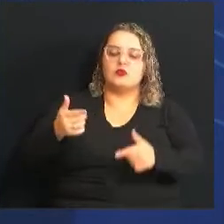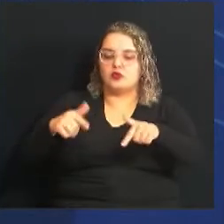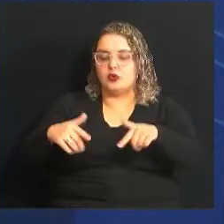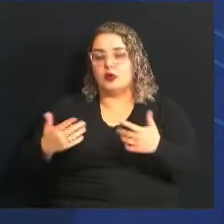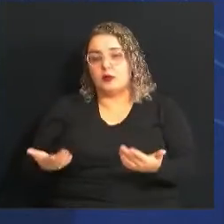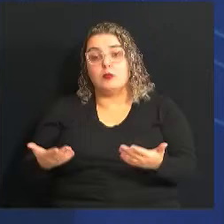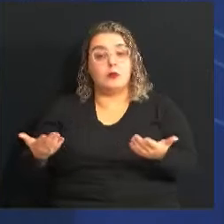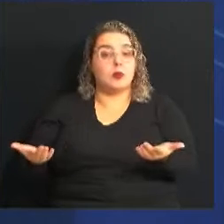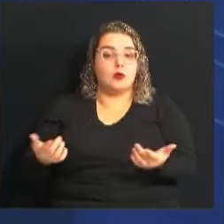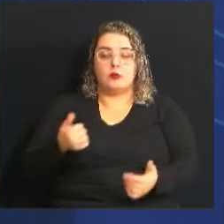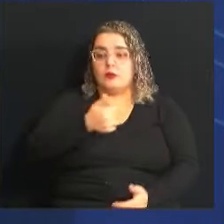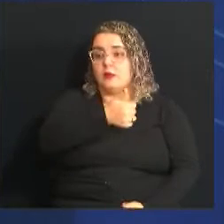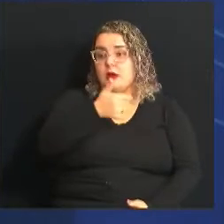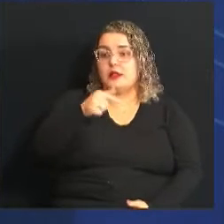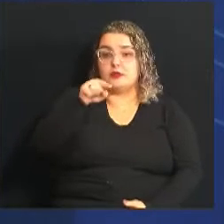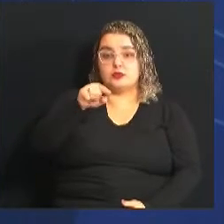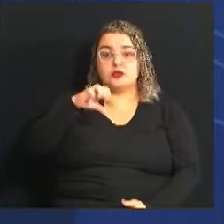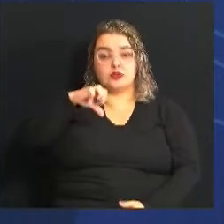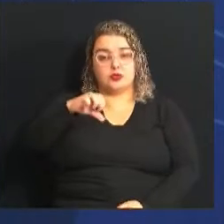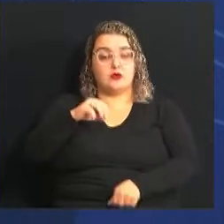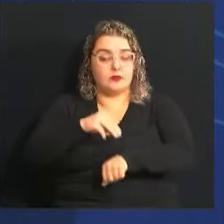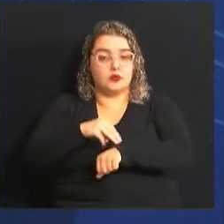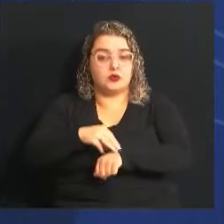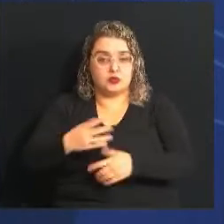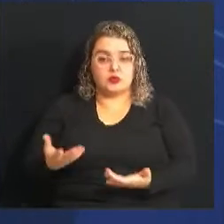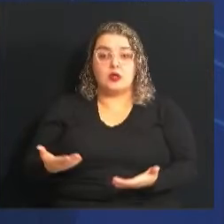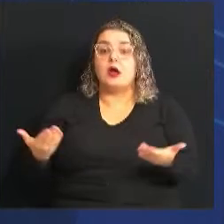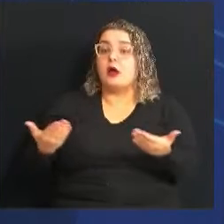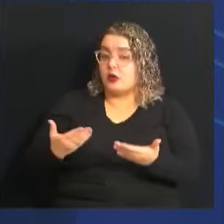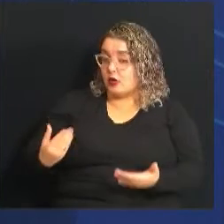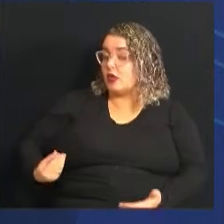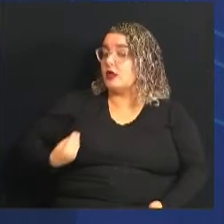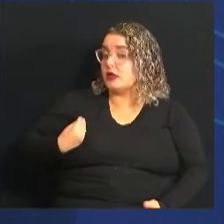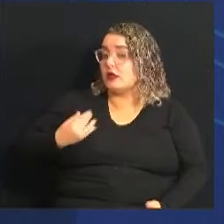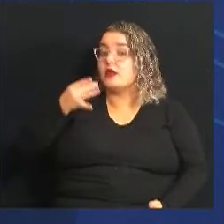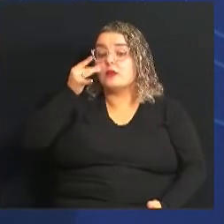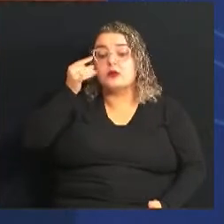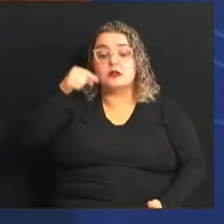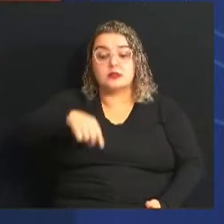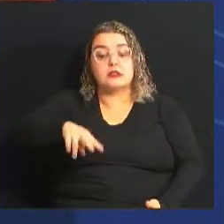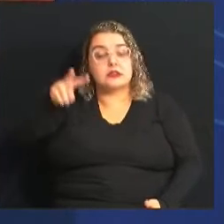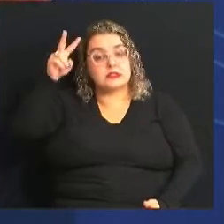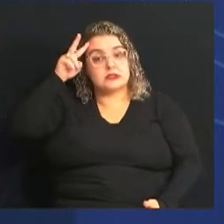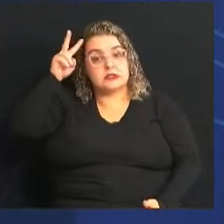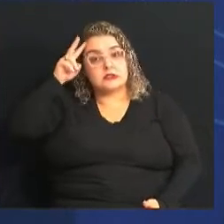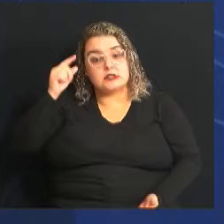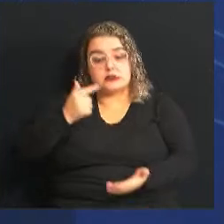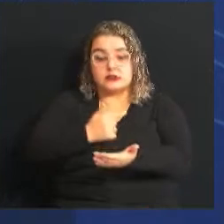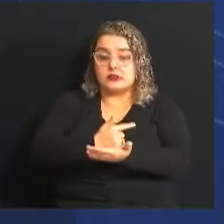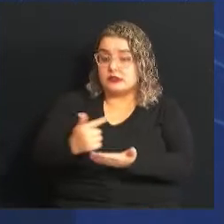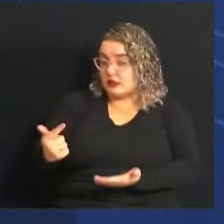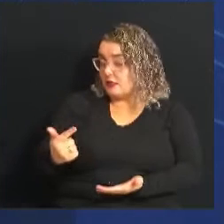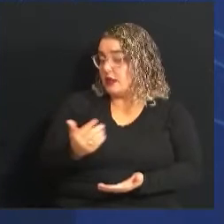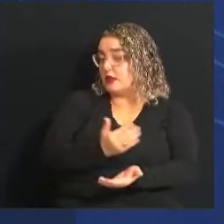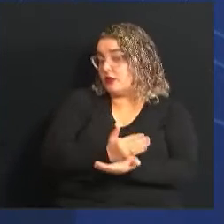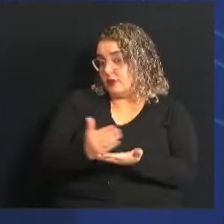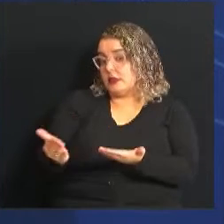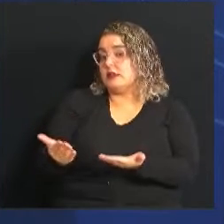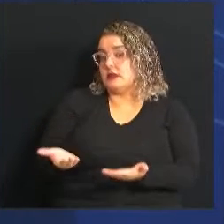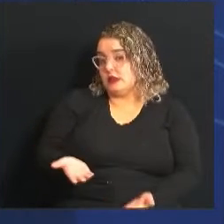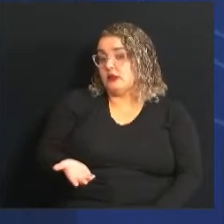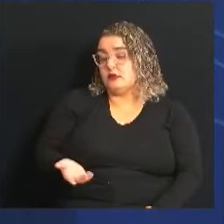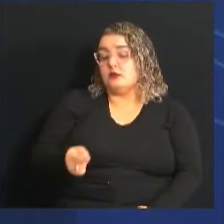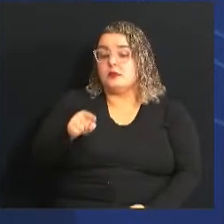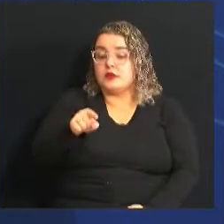Bom, 12:09, agora nós estamos ao vivo nesta segunda-feira, semana começando, e para você que está